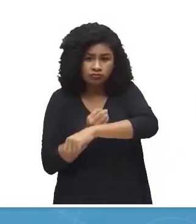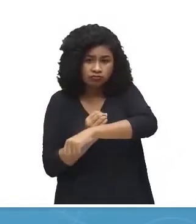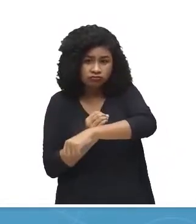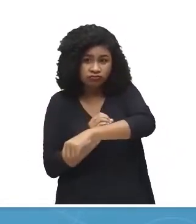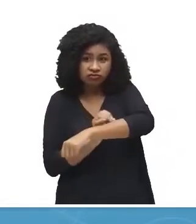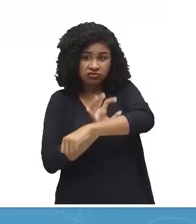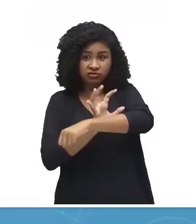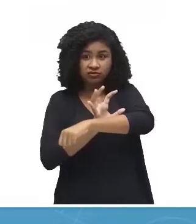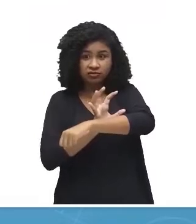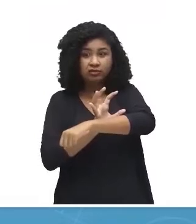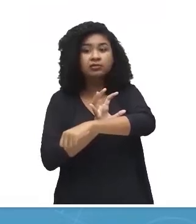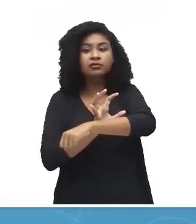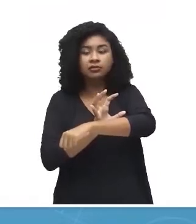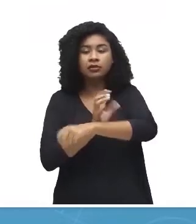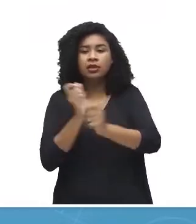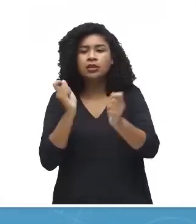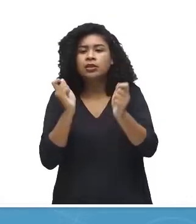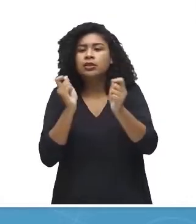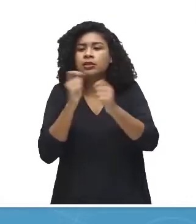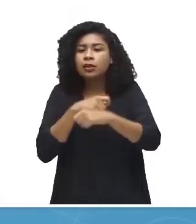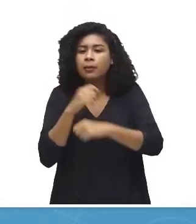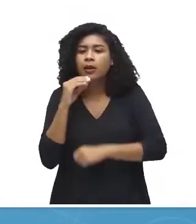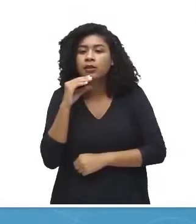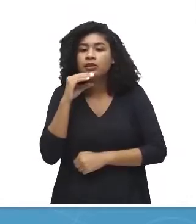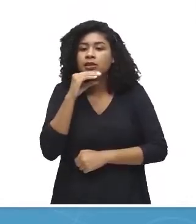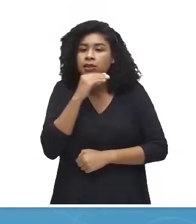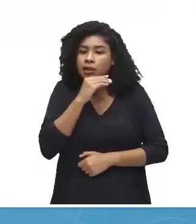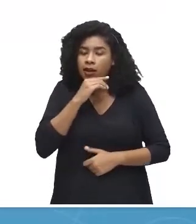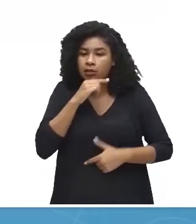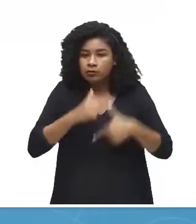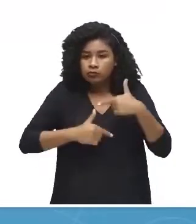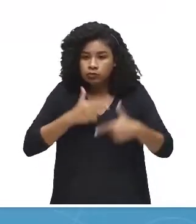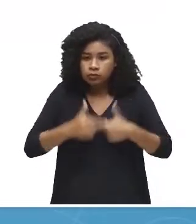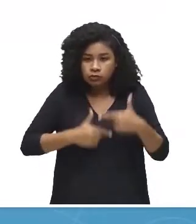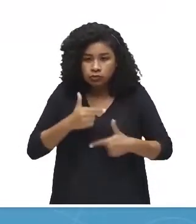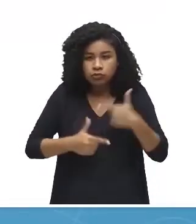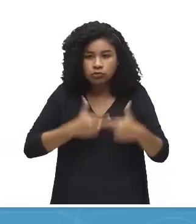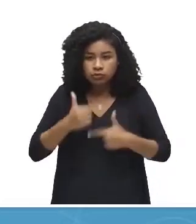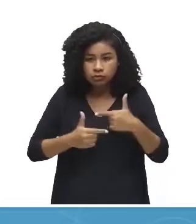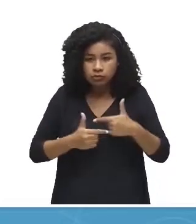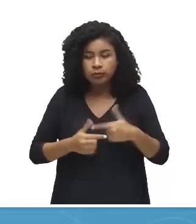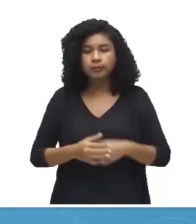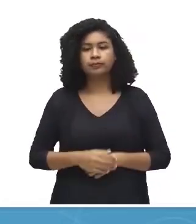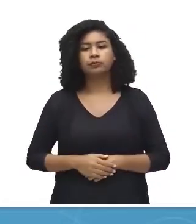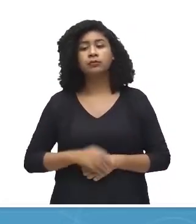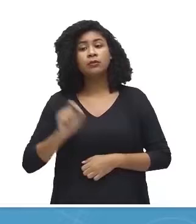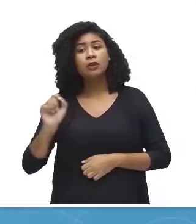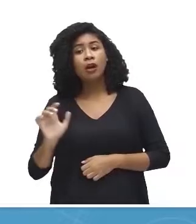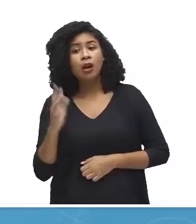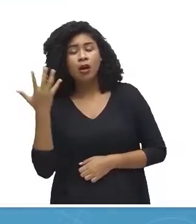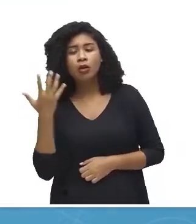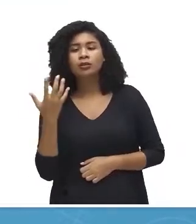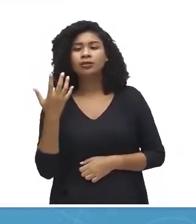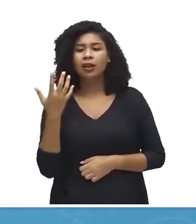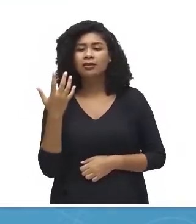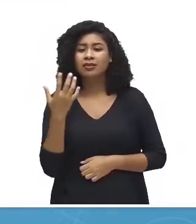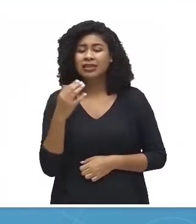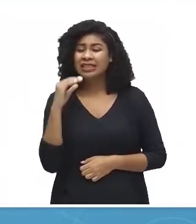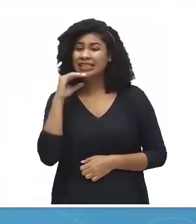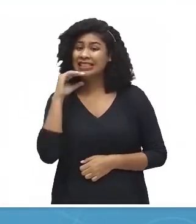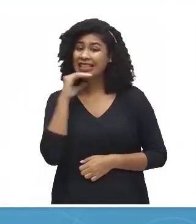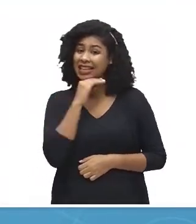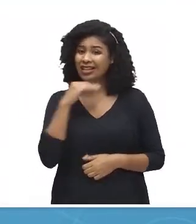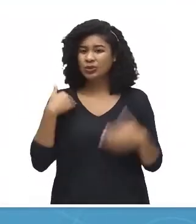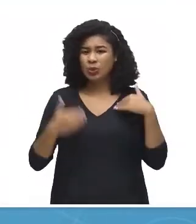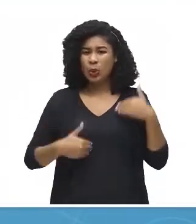eriçados, buscando aquecer o nosso corpo. E quando a gente está com calor, o que acontece? A gente sua, né? Então, mais uma proteção da pele.